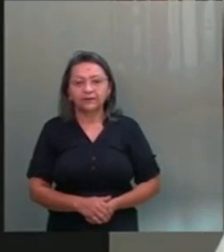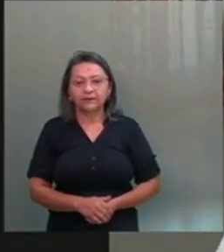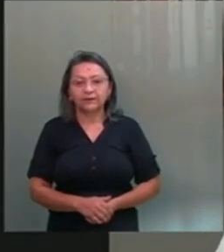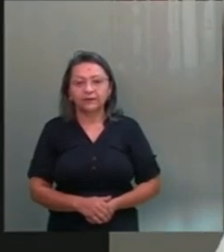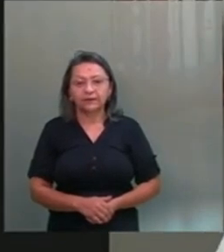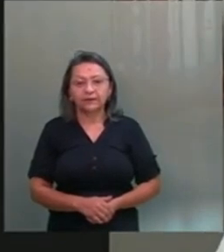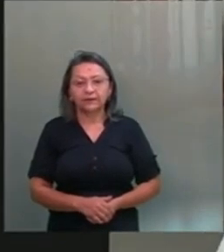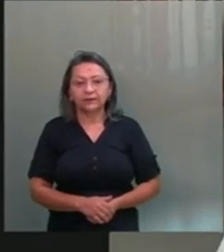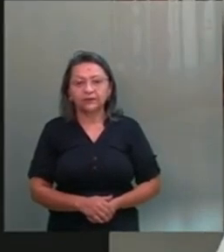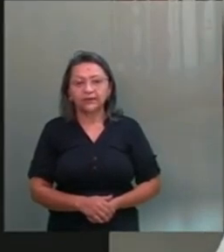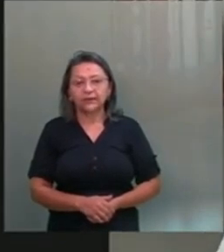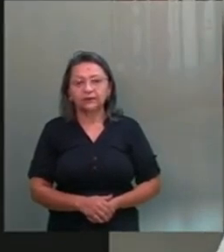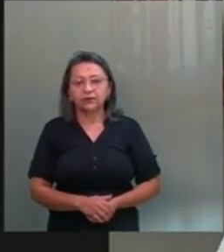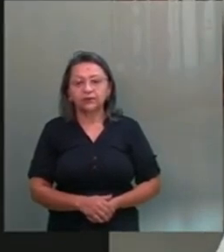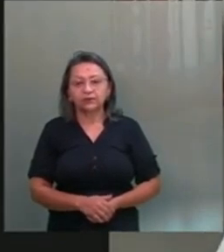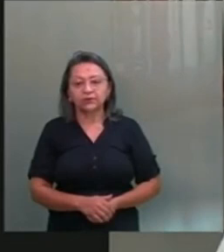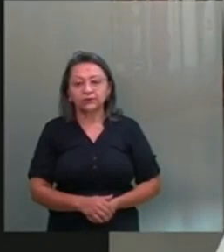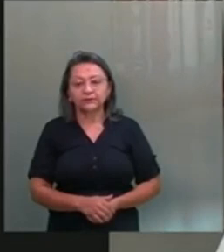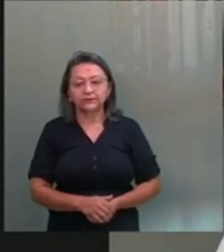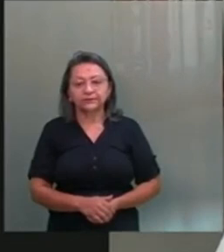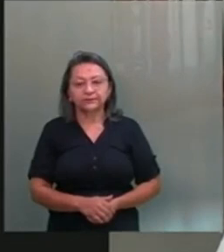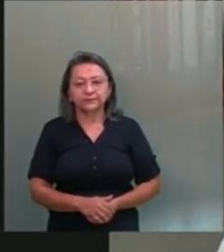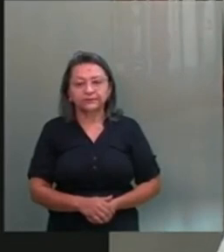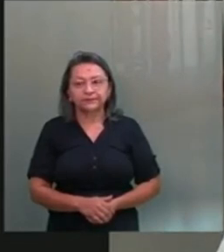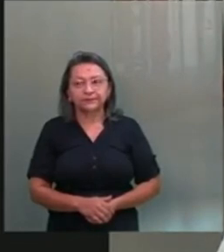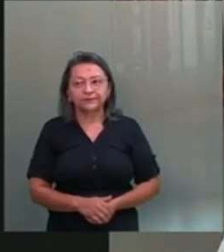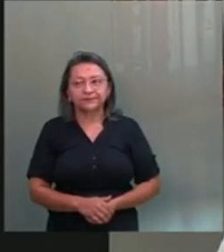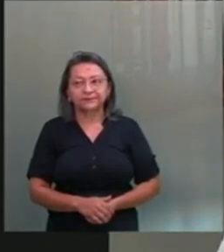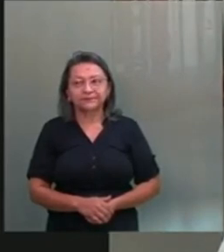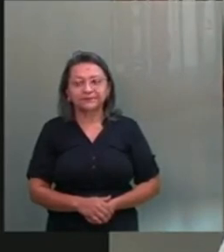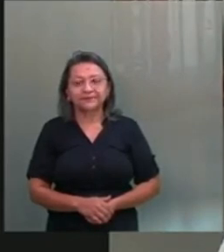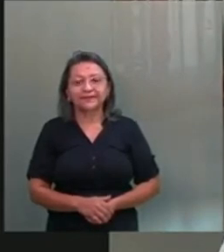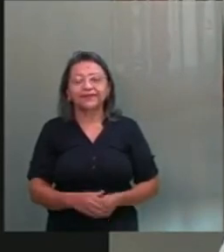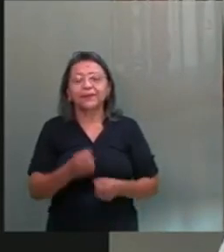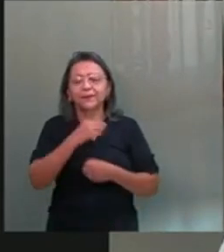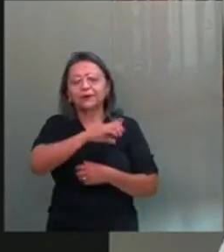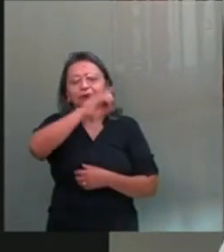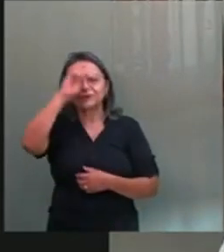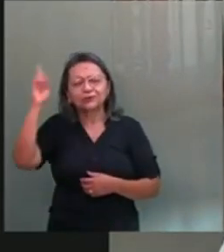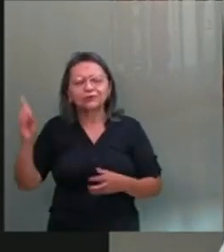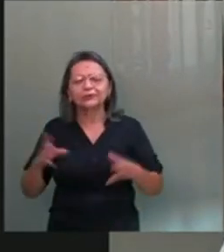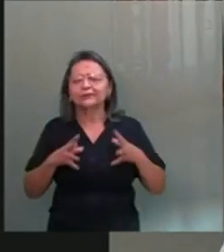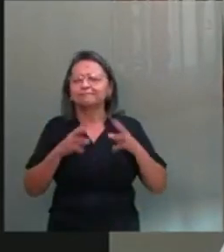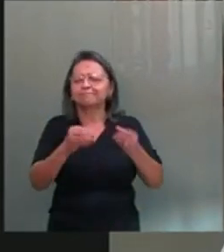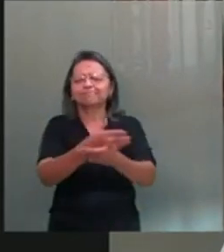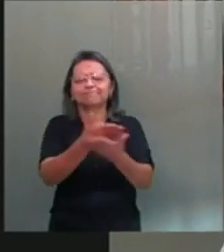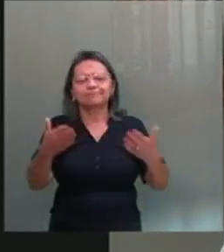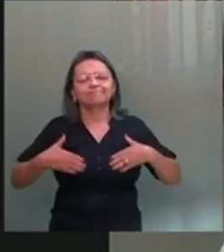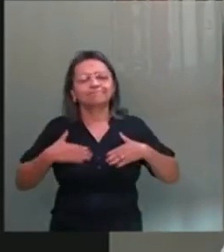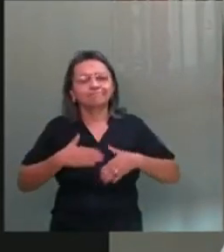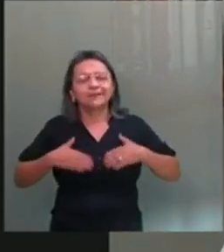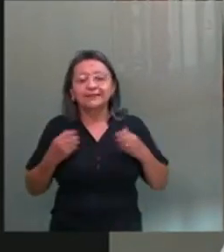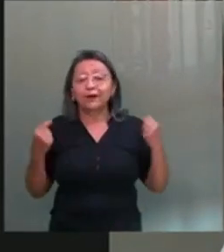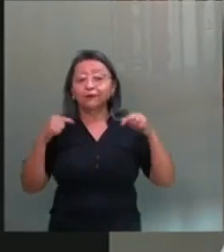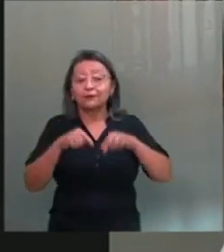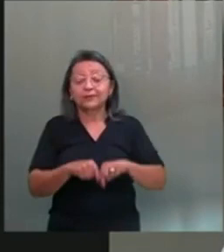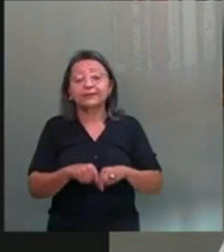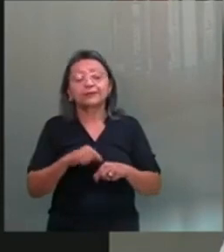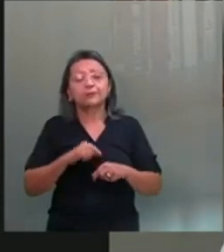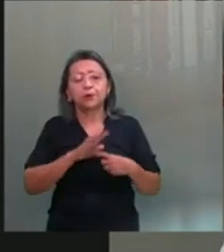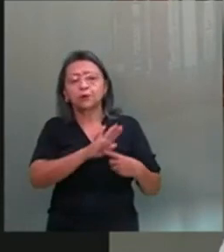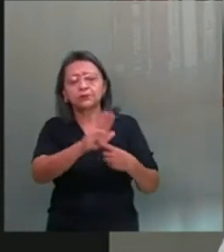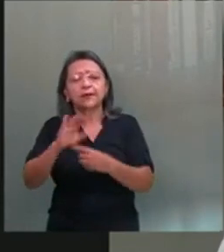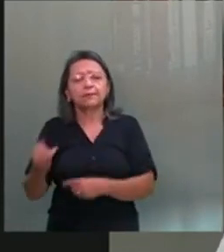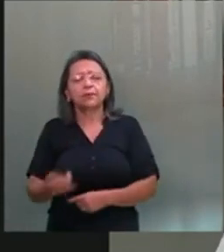sessão especial, já parabenizando pela ideia e mostrando a importância que eu costumo dizer, informação é